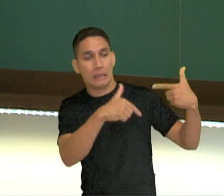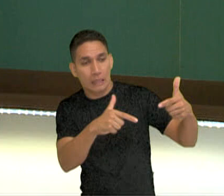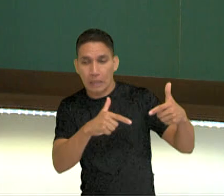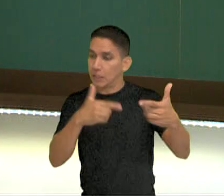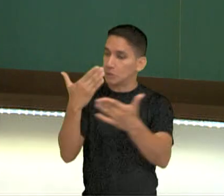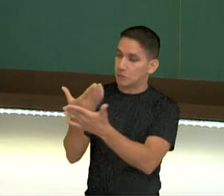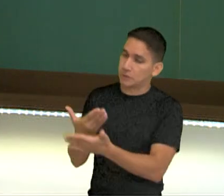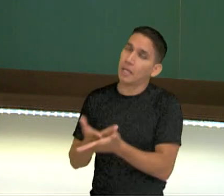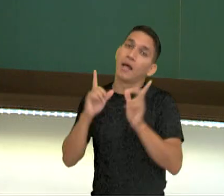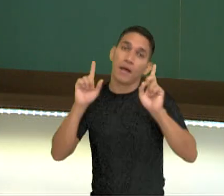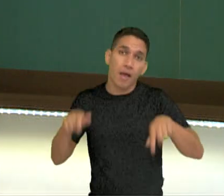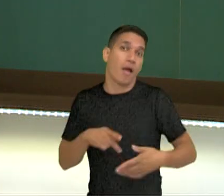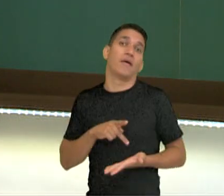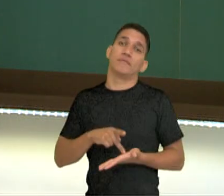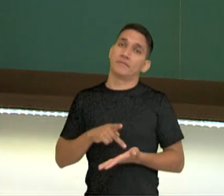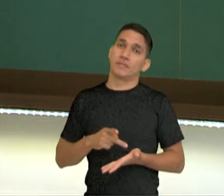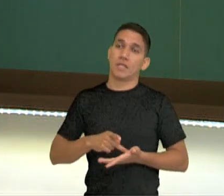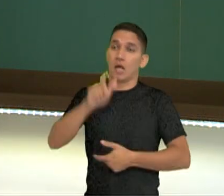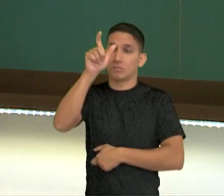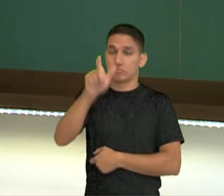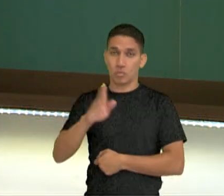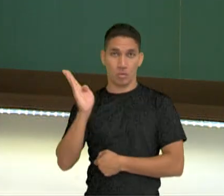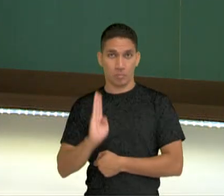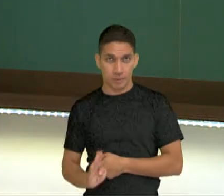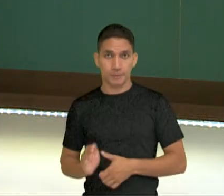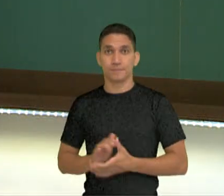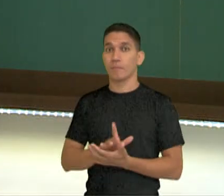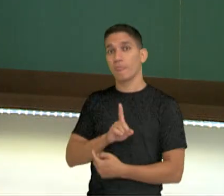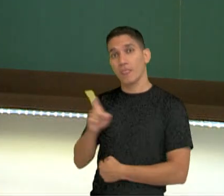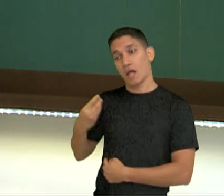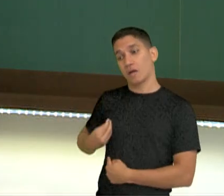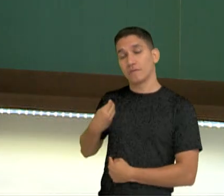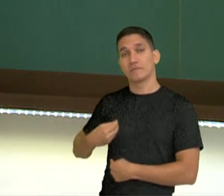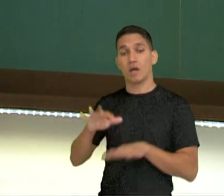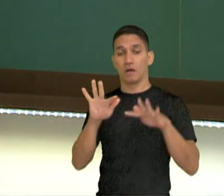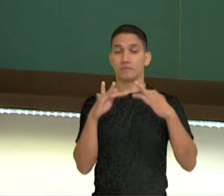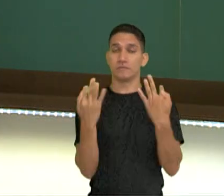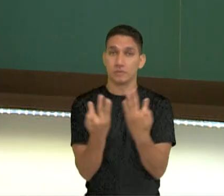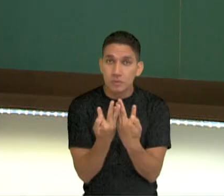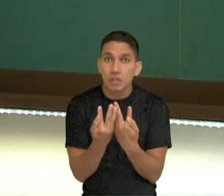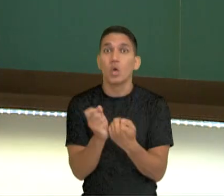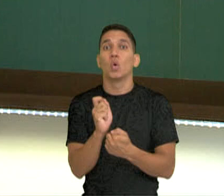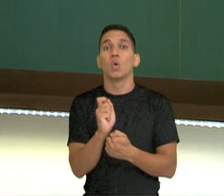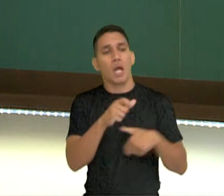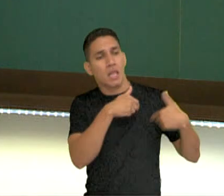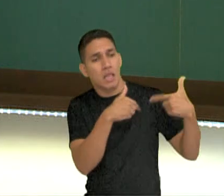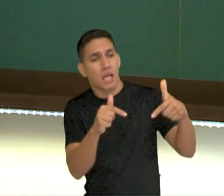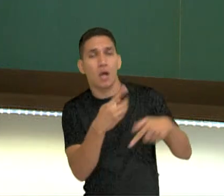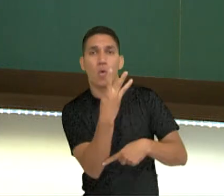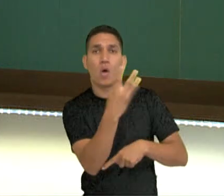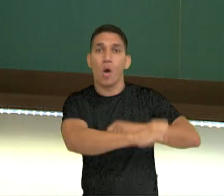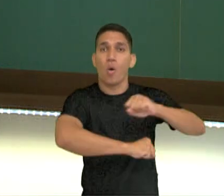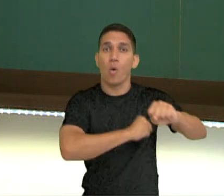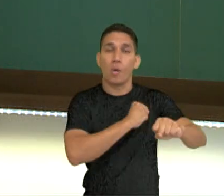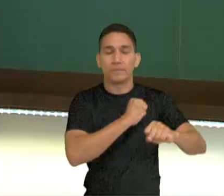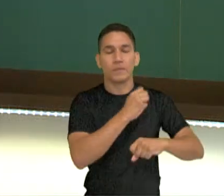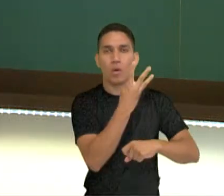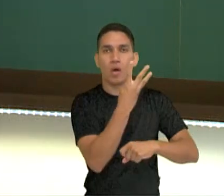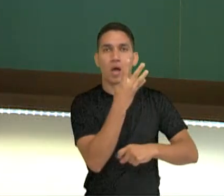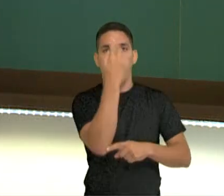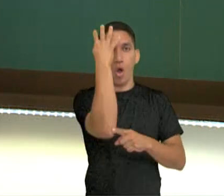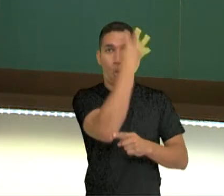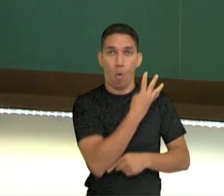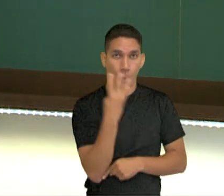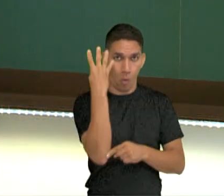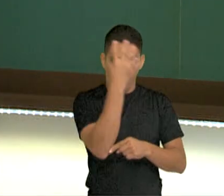a realidade do brasileiro, né? Ela mora com a família e trabalha 4 horas por dia para ajudar